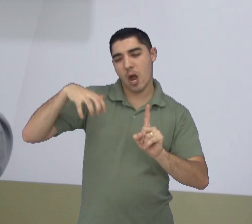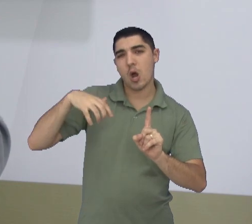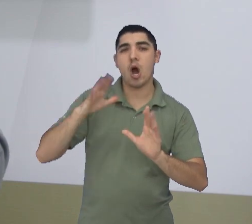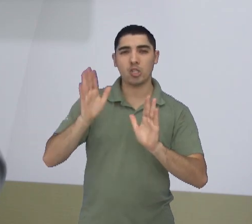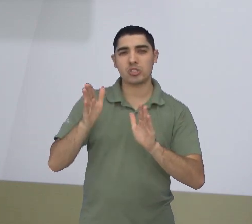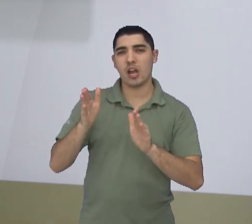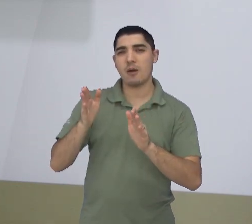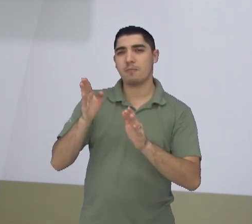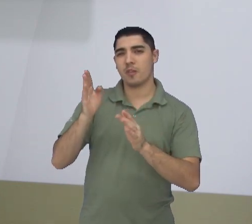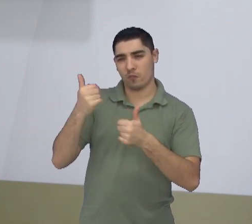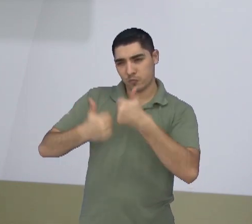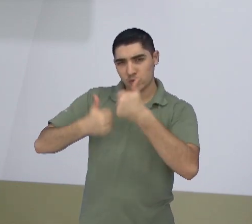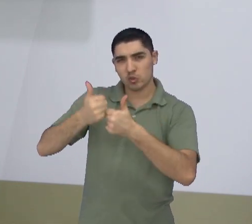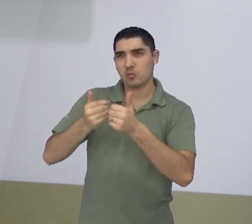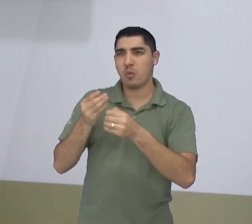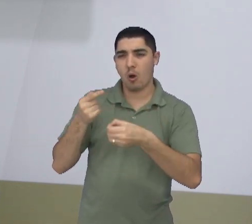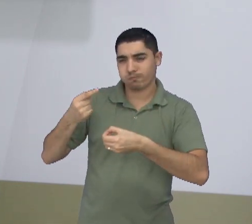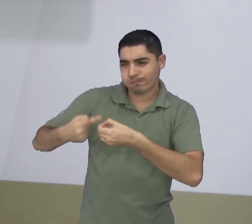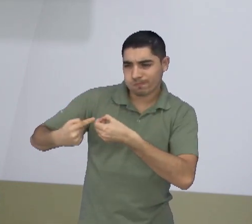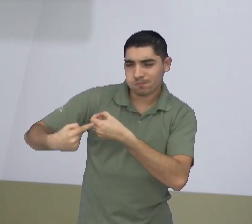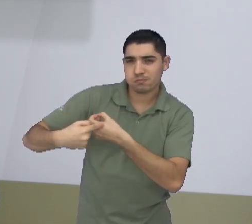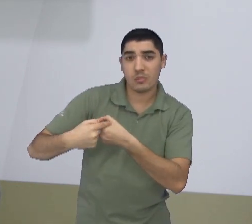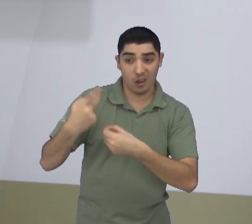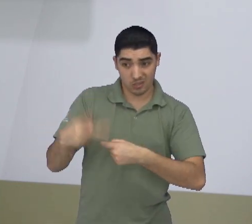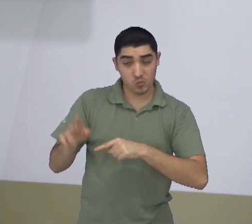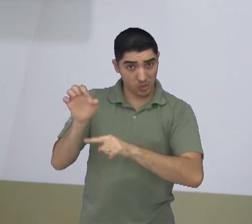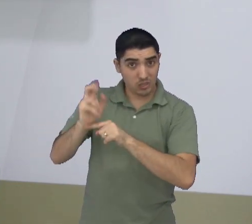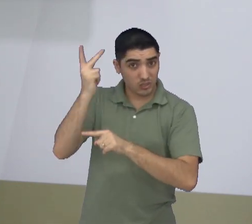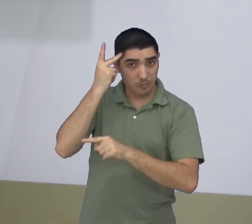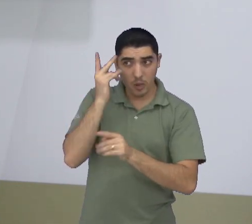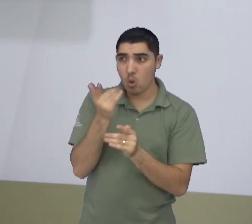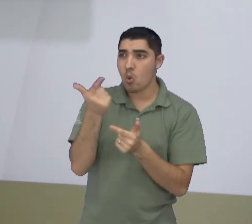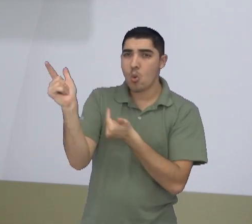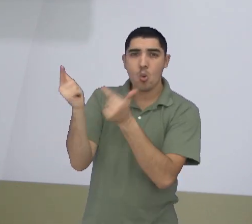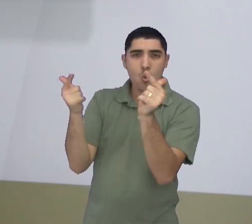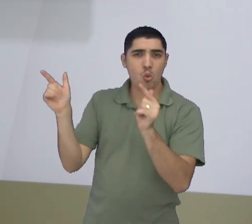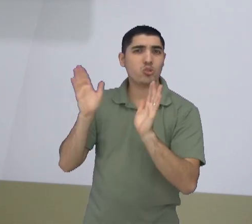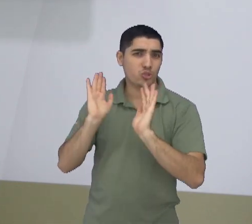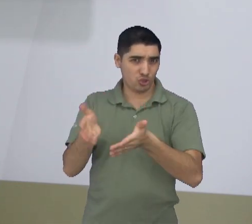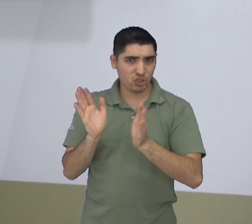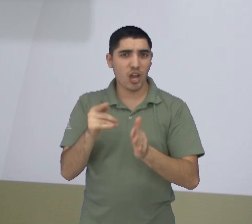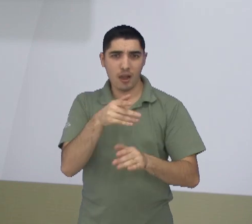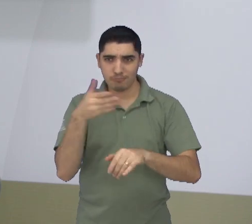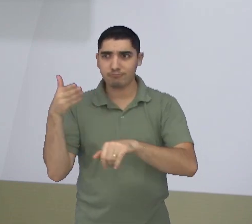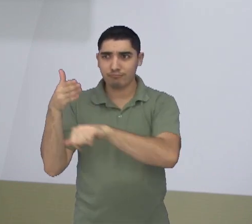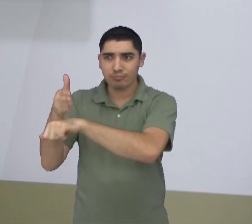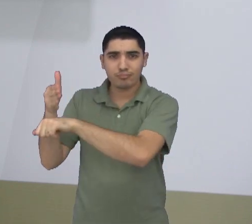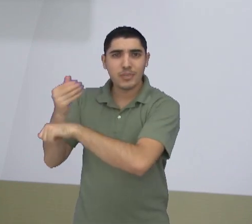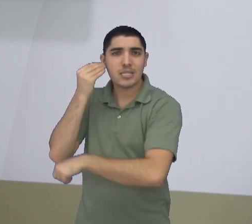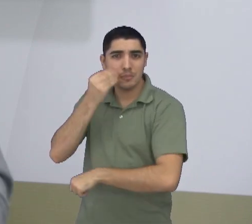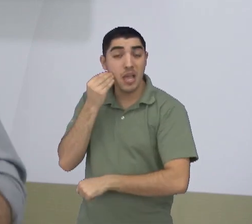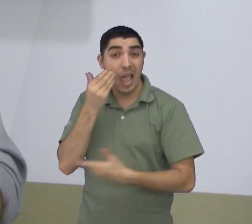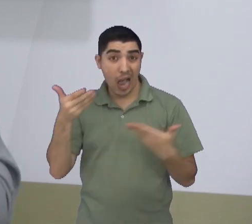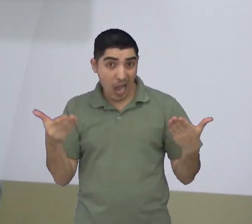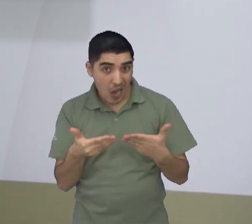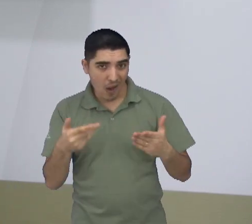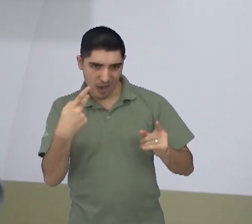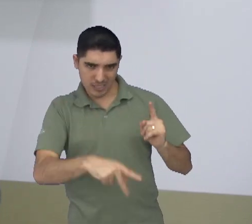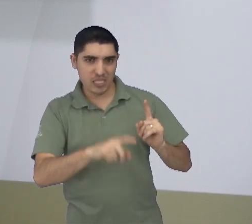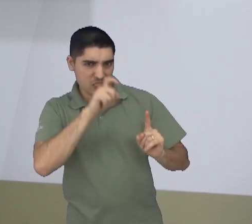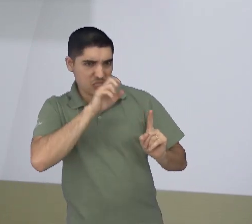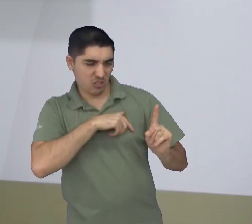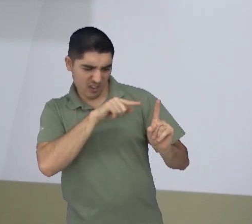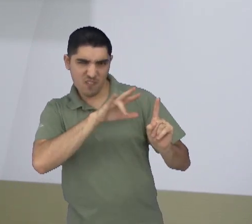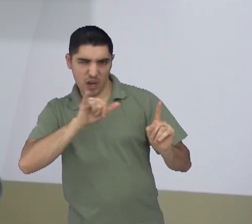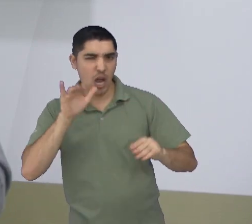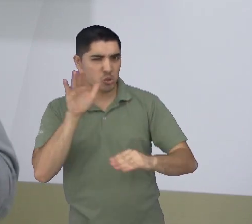do futebol interior, né, aqui em São Paulo. Então ele permanecer no São José consegue, sem dúvidas nenhuma, deixar esse elenco